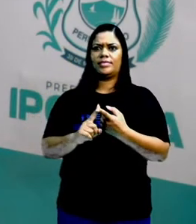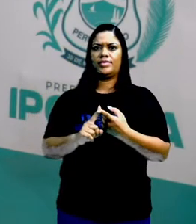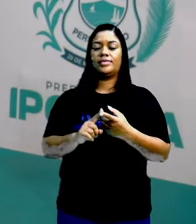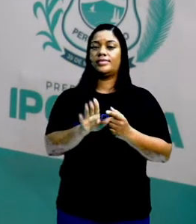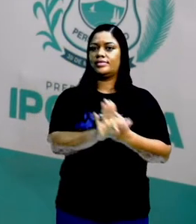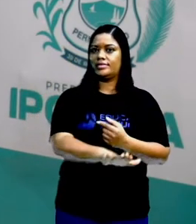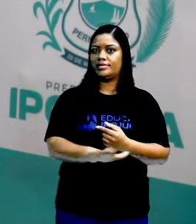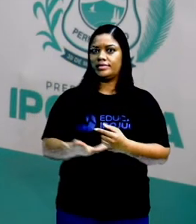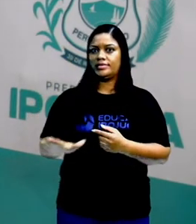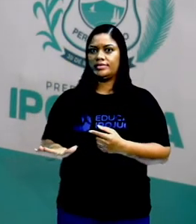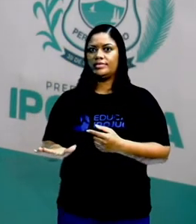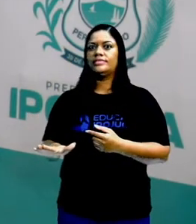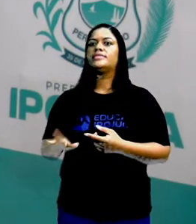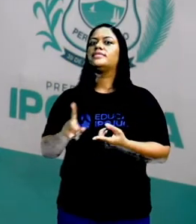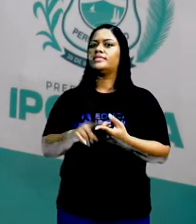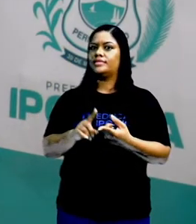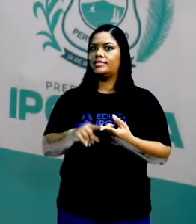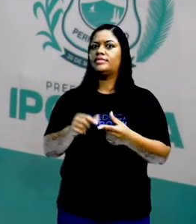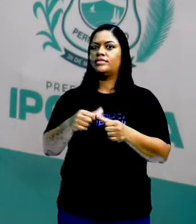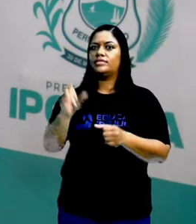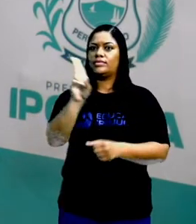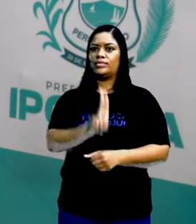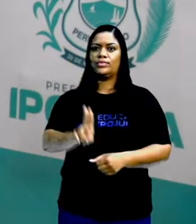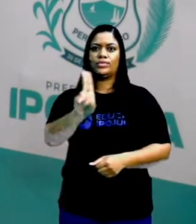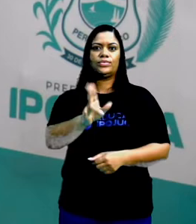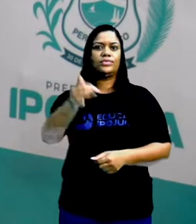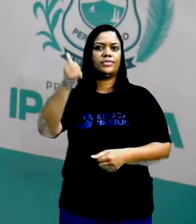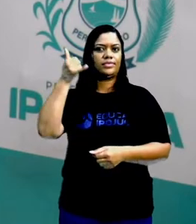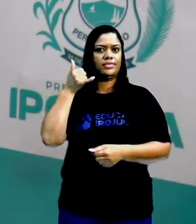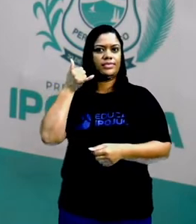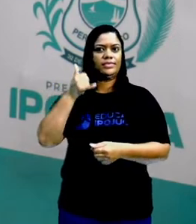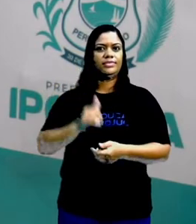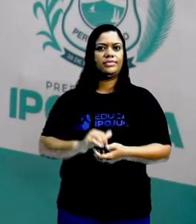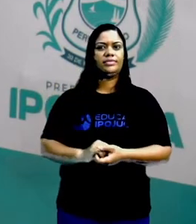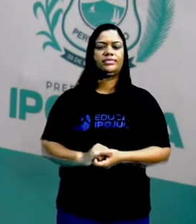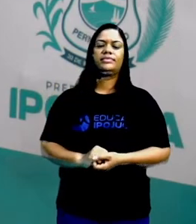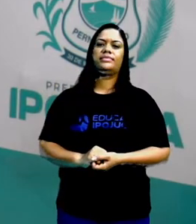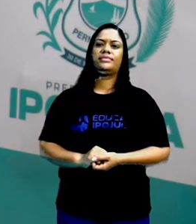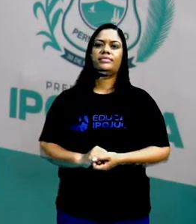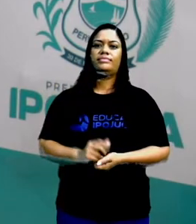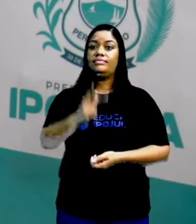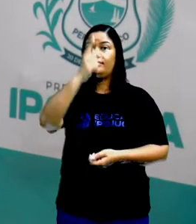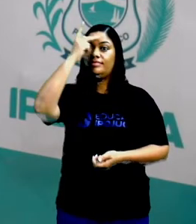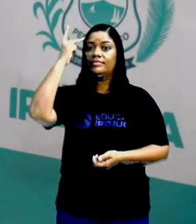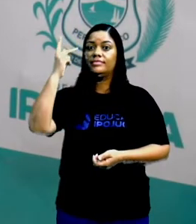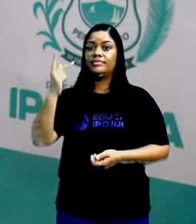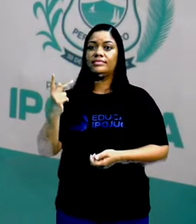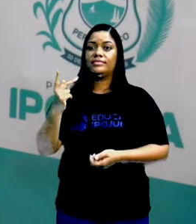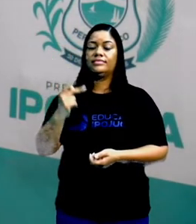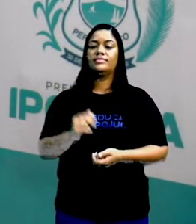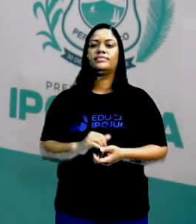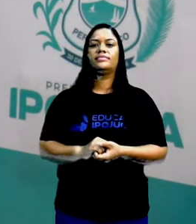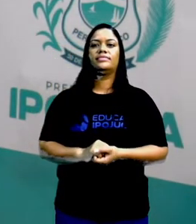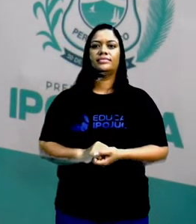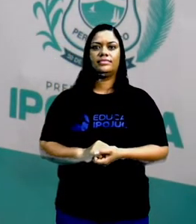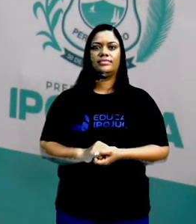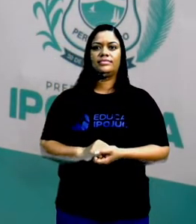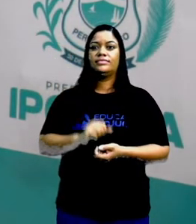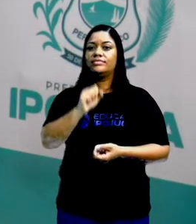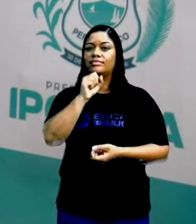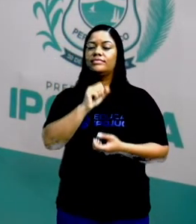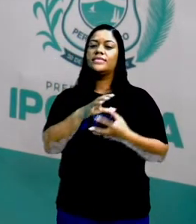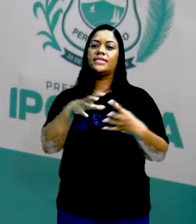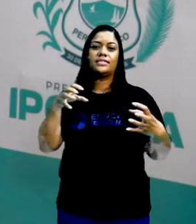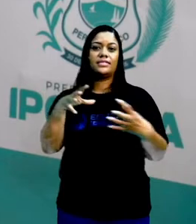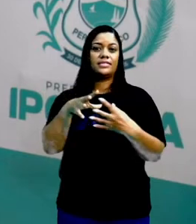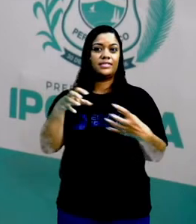de crianças, viciados quanto ao uso do celular? E as pessoas idosas, as